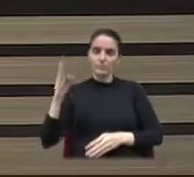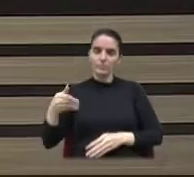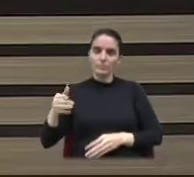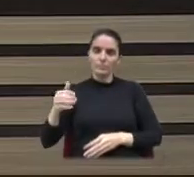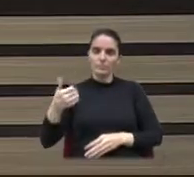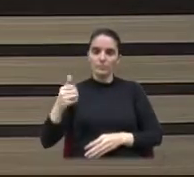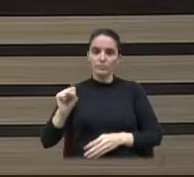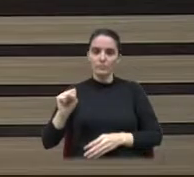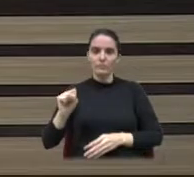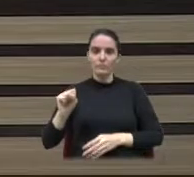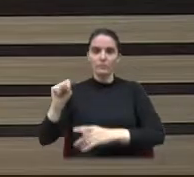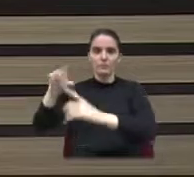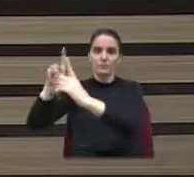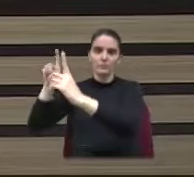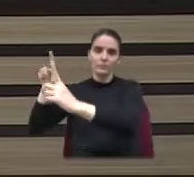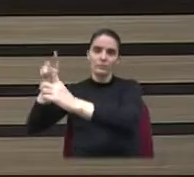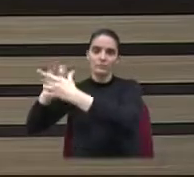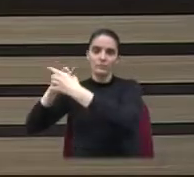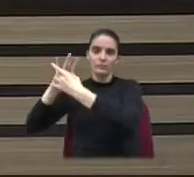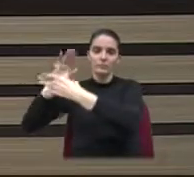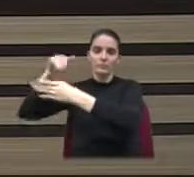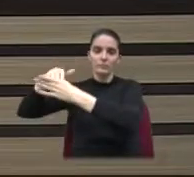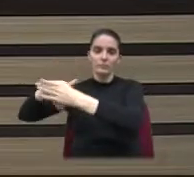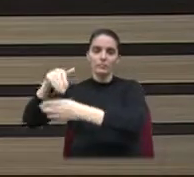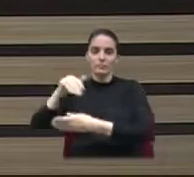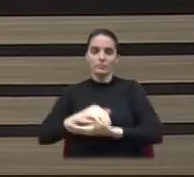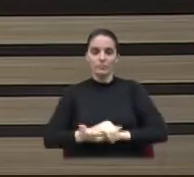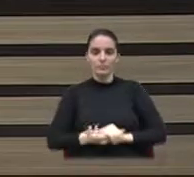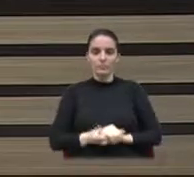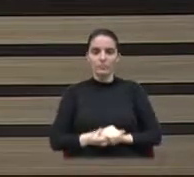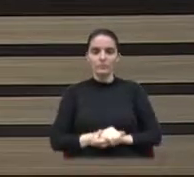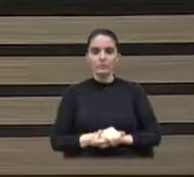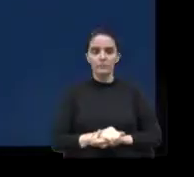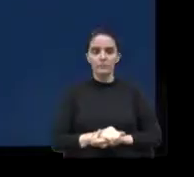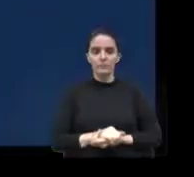49/2018 e o painel de votação está aberto, senhores vereadores.